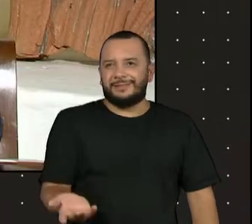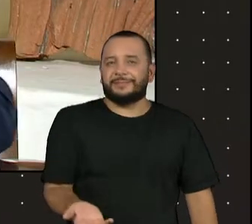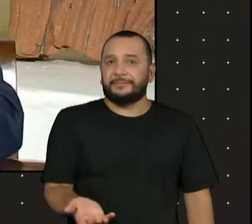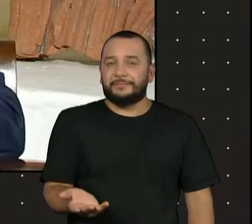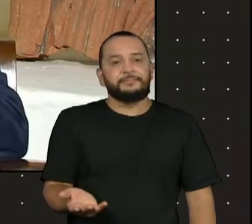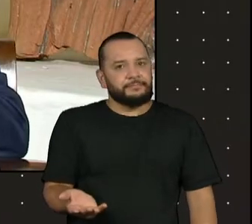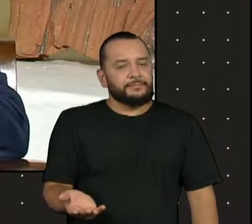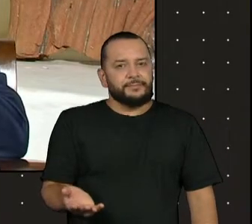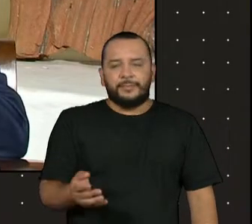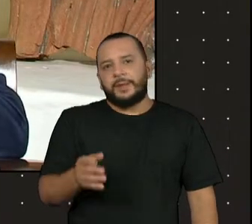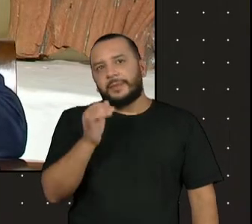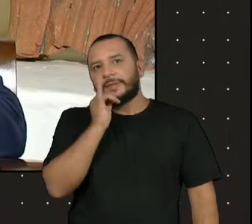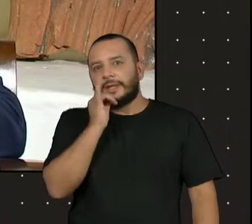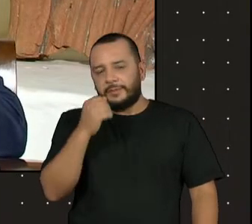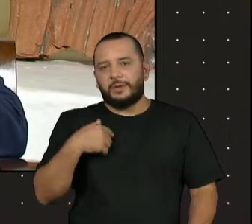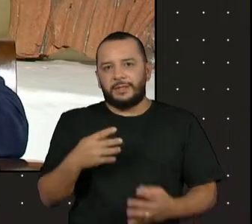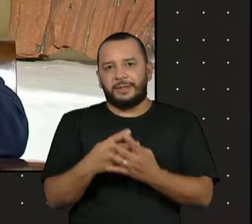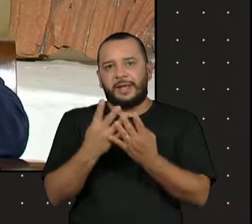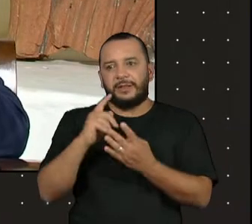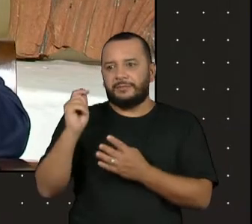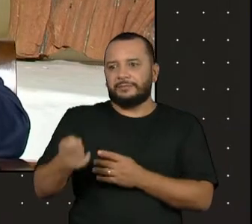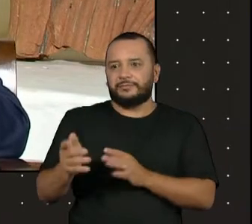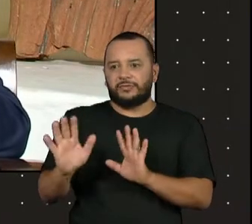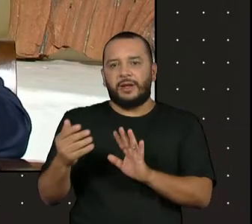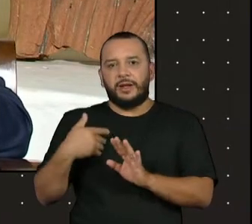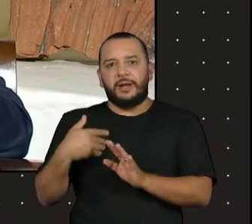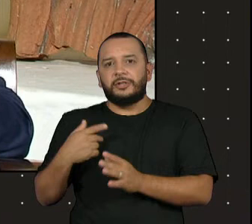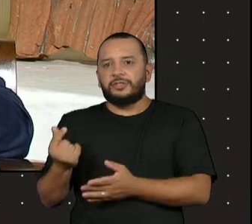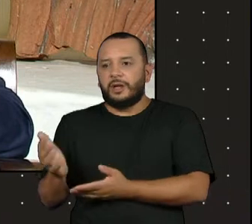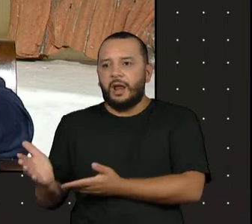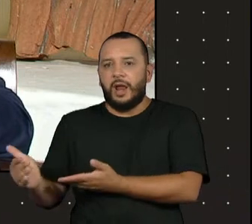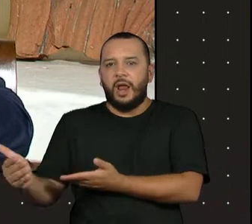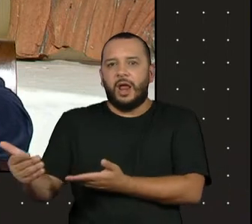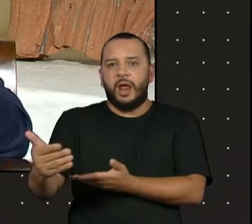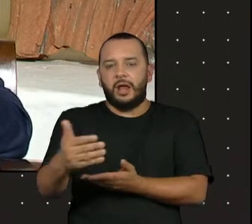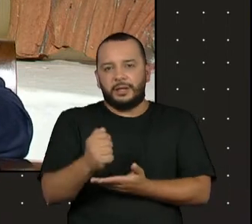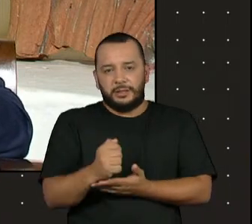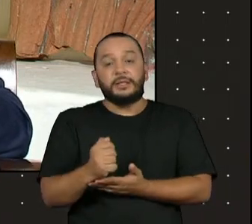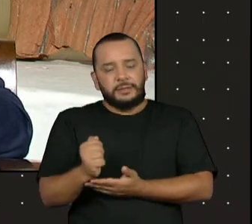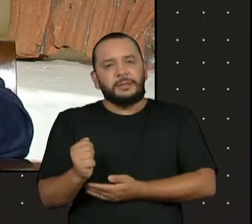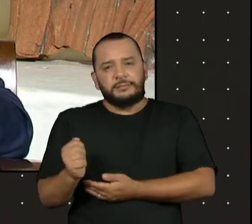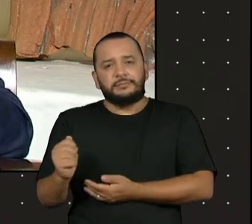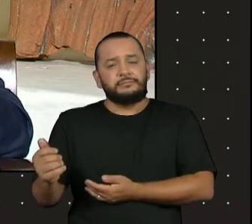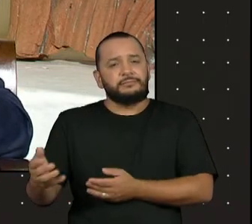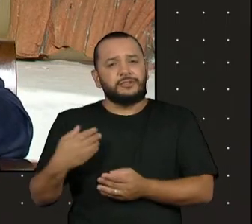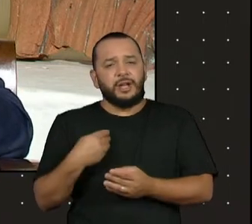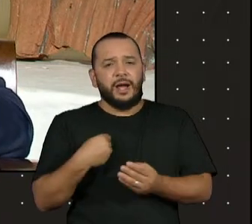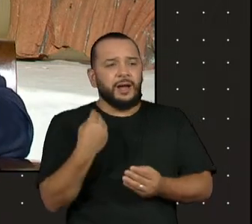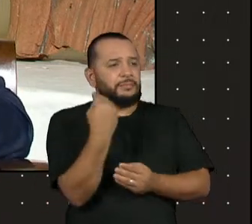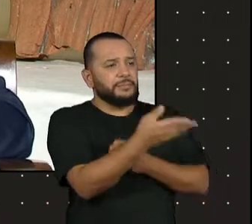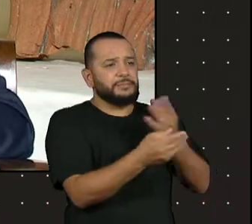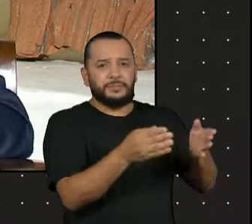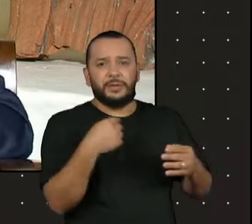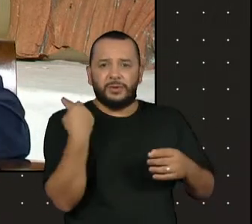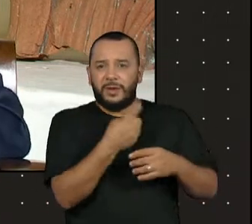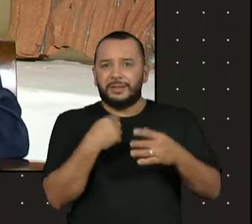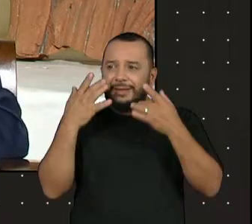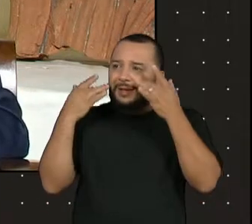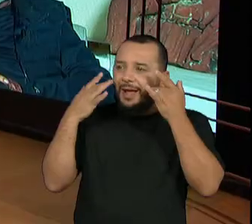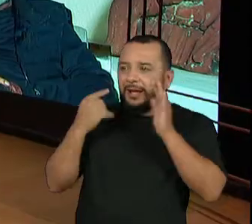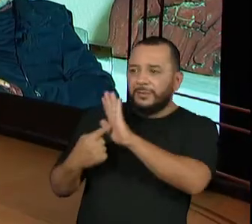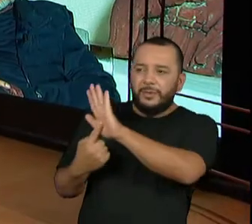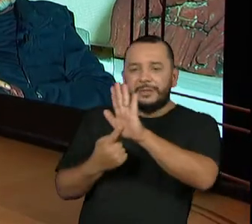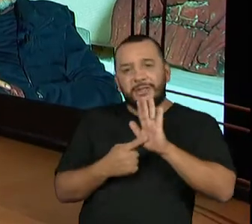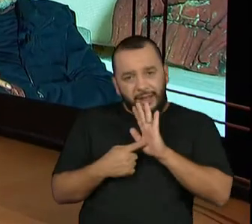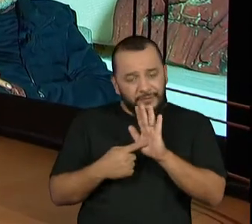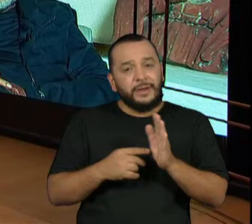gente pagava a conta com essa apresentação, eles davam barato para a gente, e isso ajudou a sustentar as primeiras montagens do